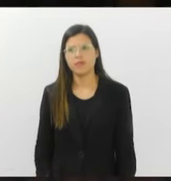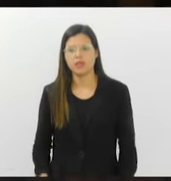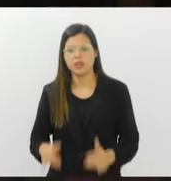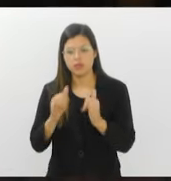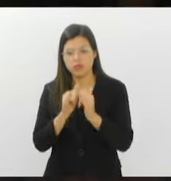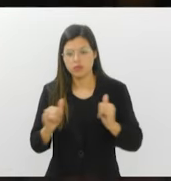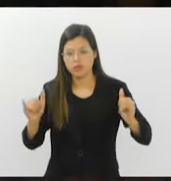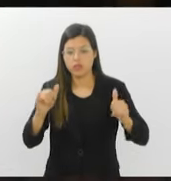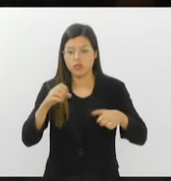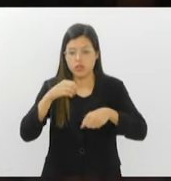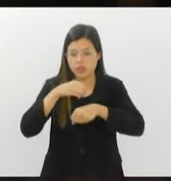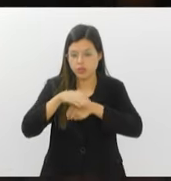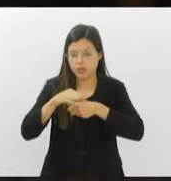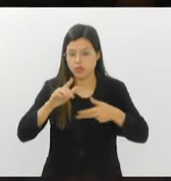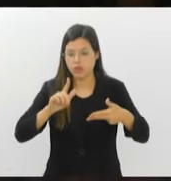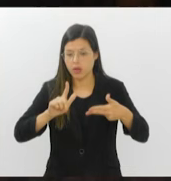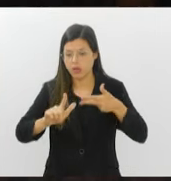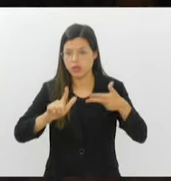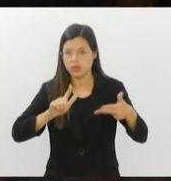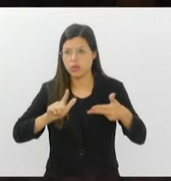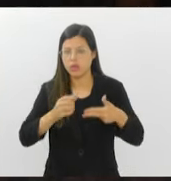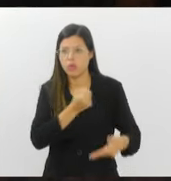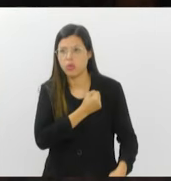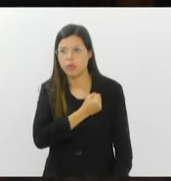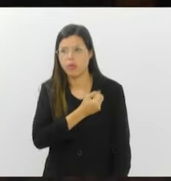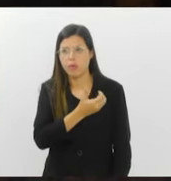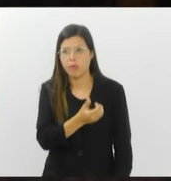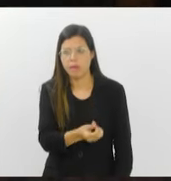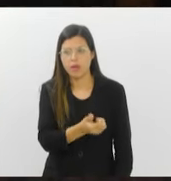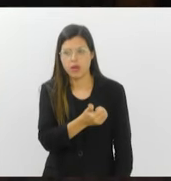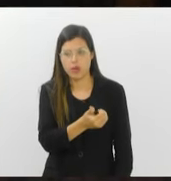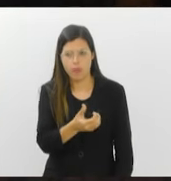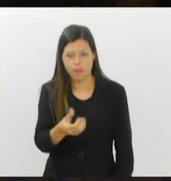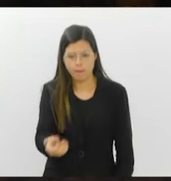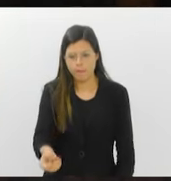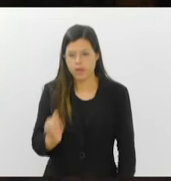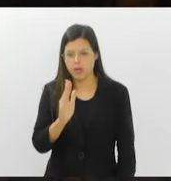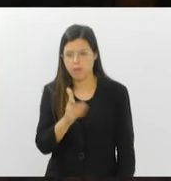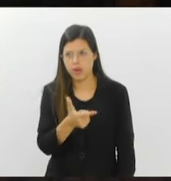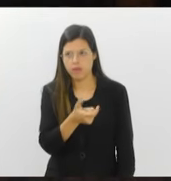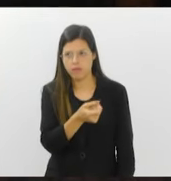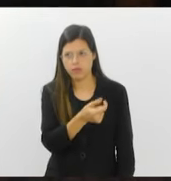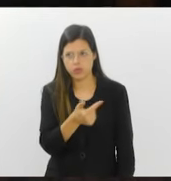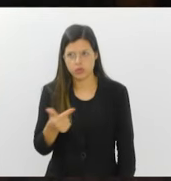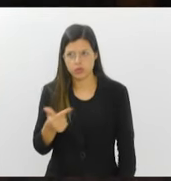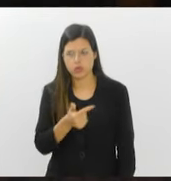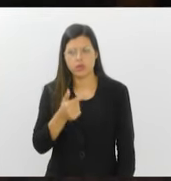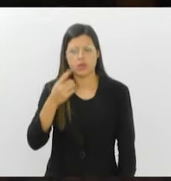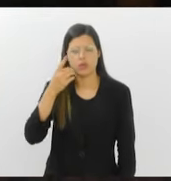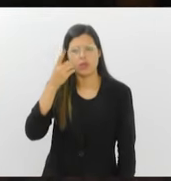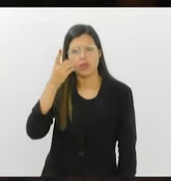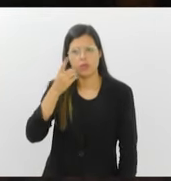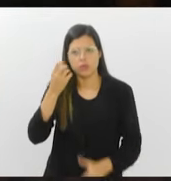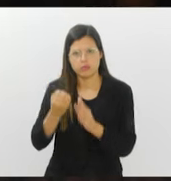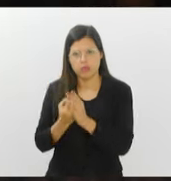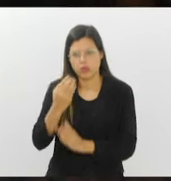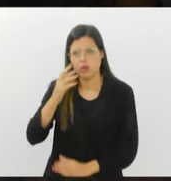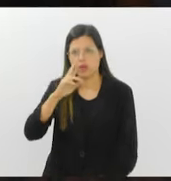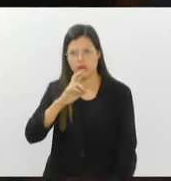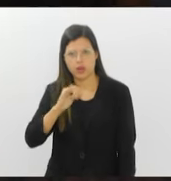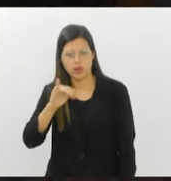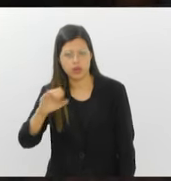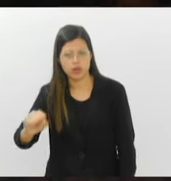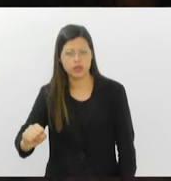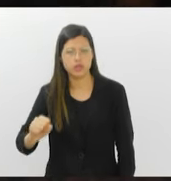Anuncio indicação legislativa número 616 de 2022, de autoria do deputado Rosenberg Reis, que